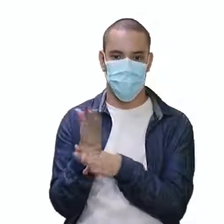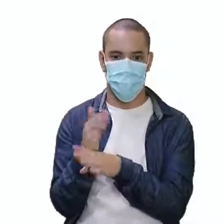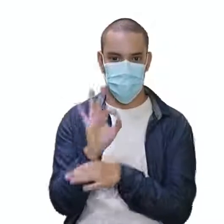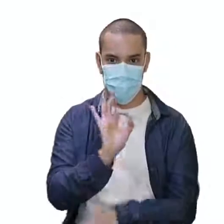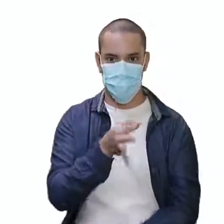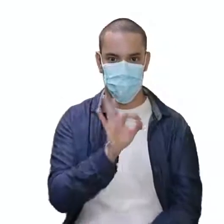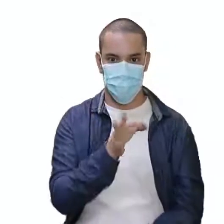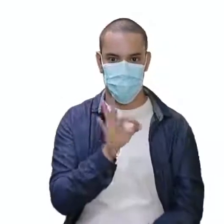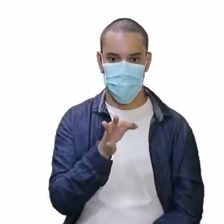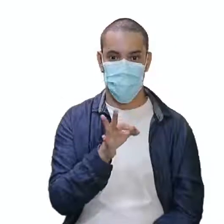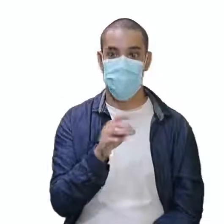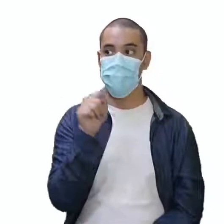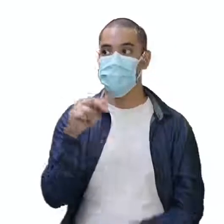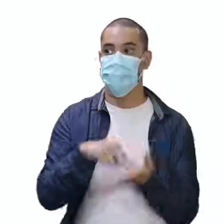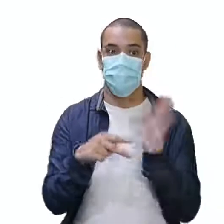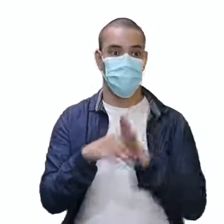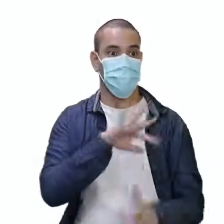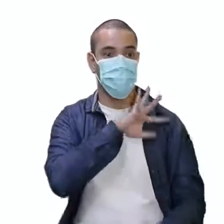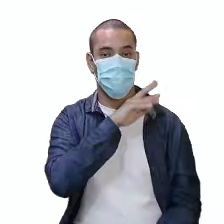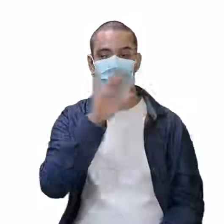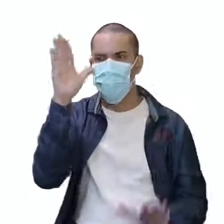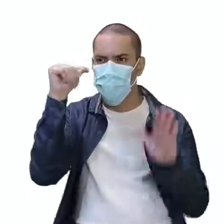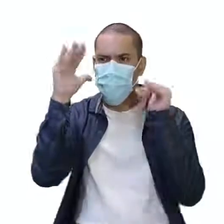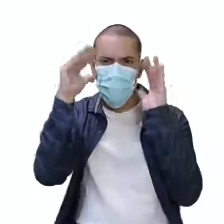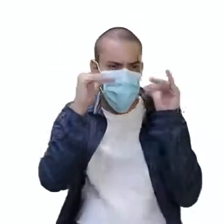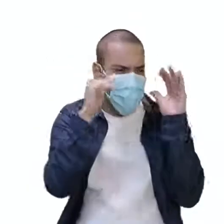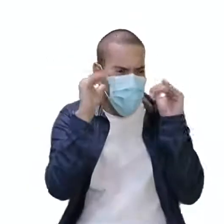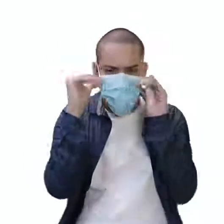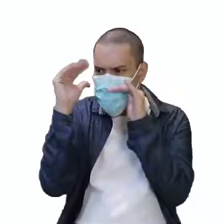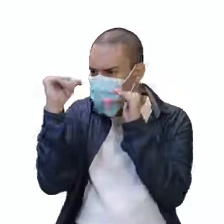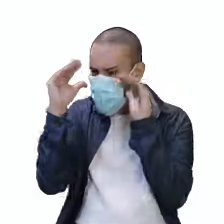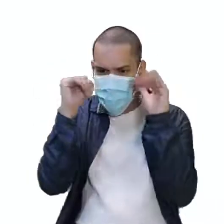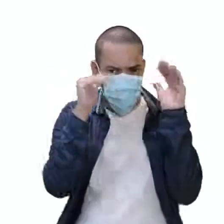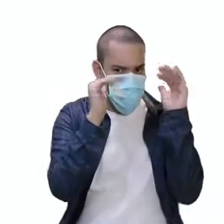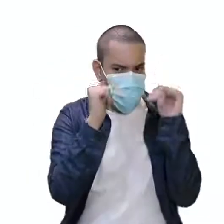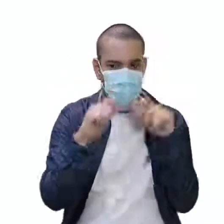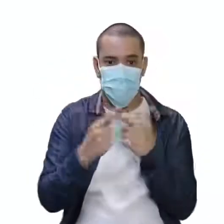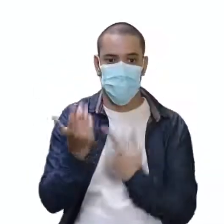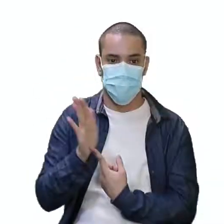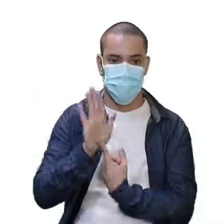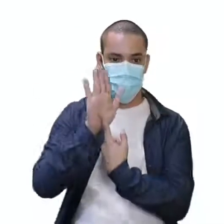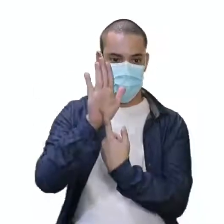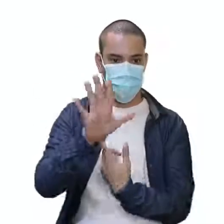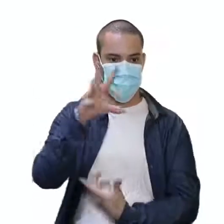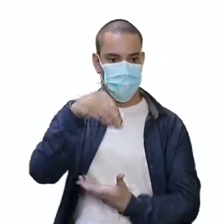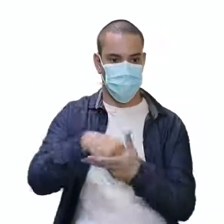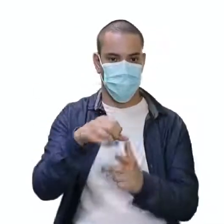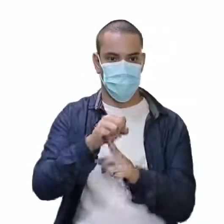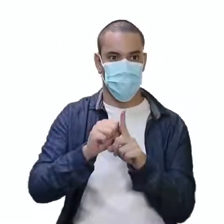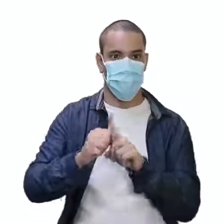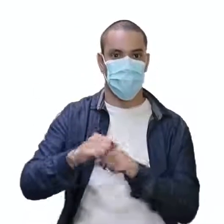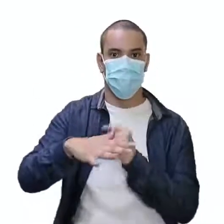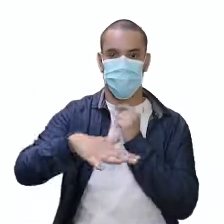maioria ali. São animais extremamente curiosos e que vão apresentar nessa sociedade,